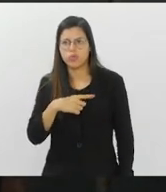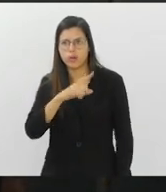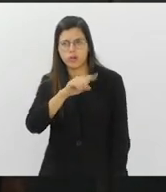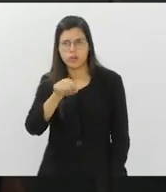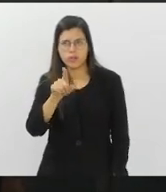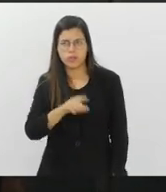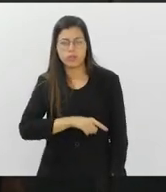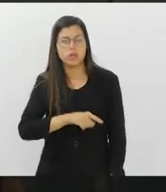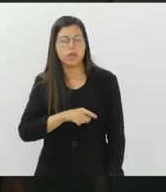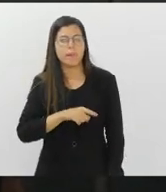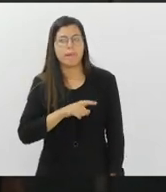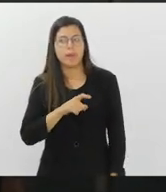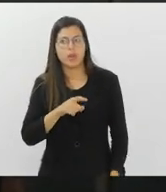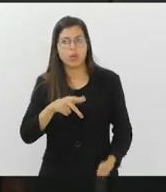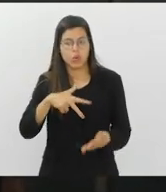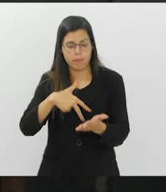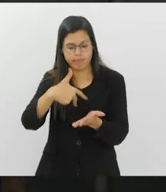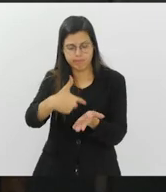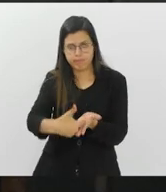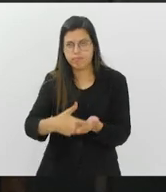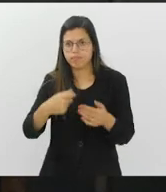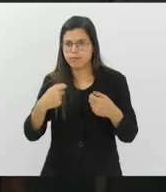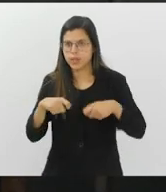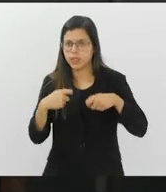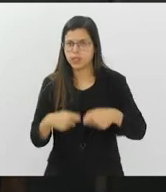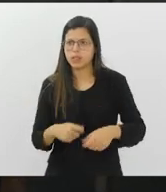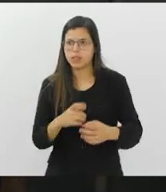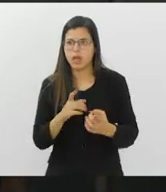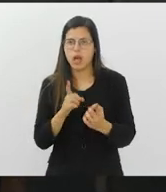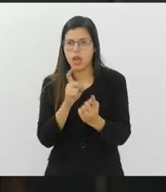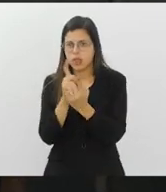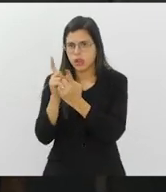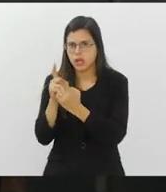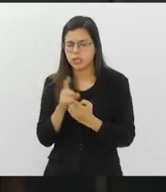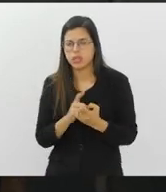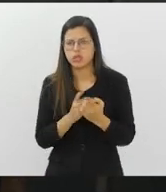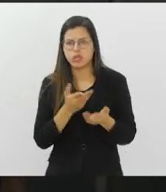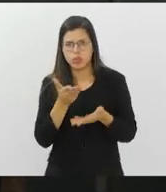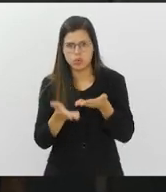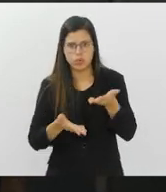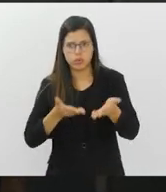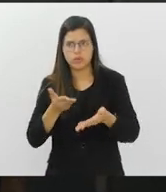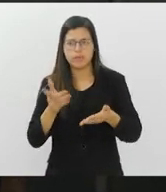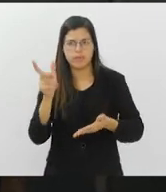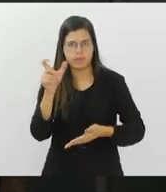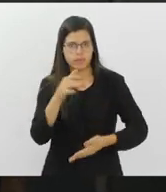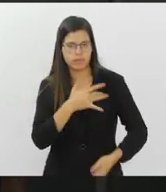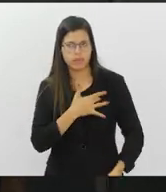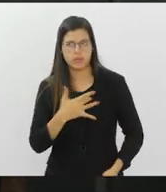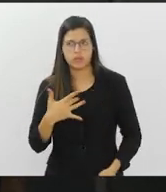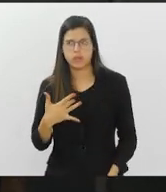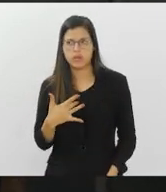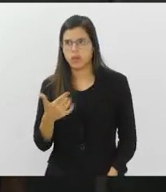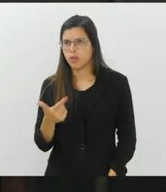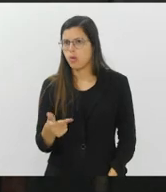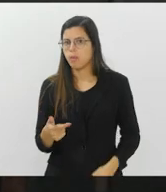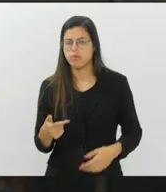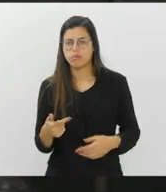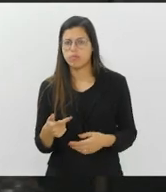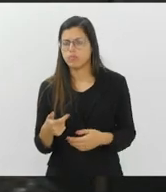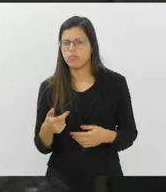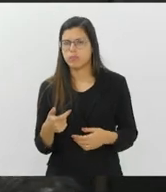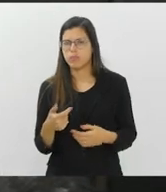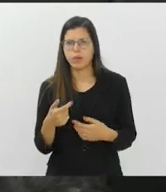o paciente precisa e deve ser atendido pelo plano de saúde, sem que haja qualquer custo por parte